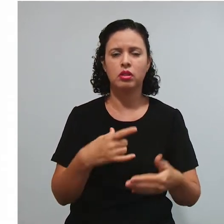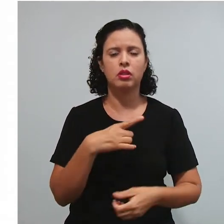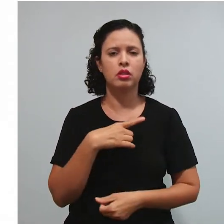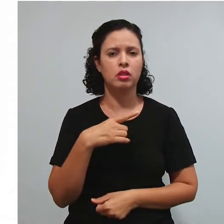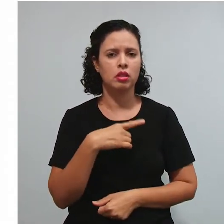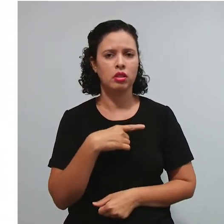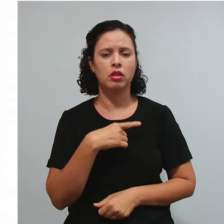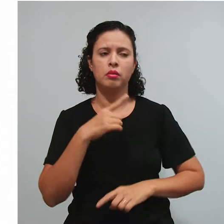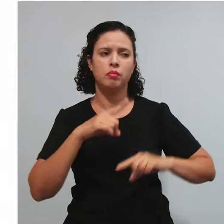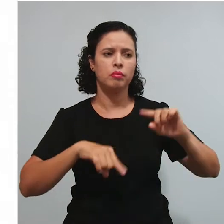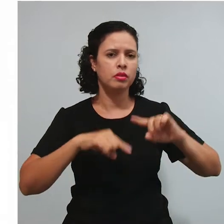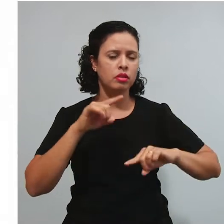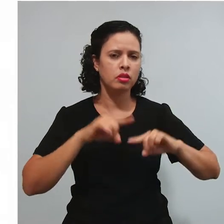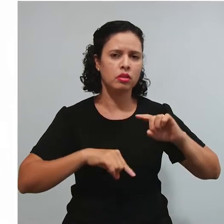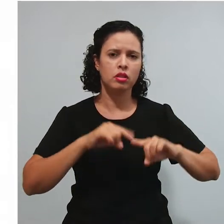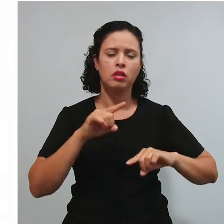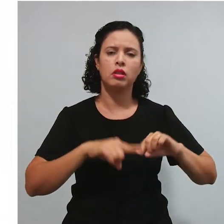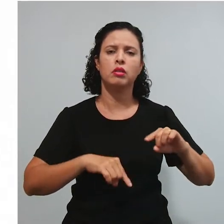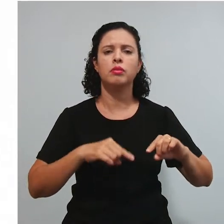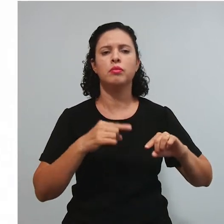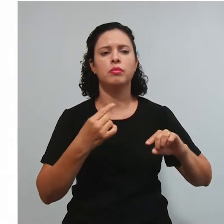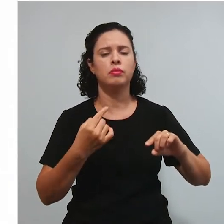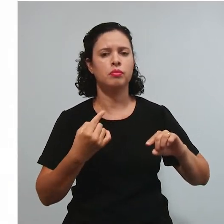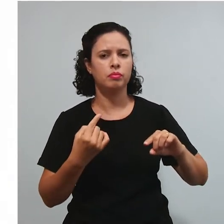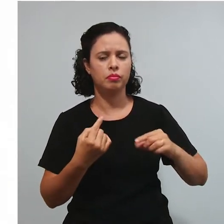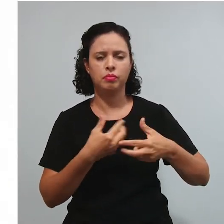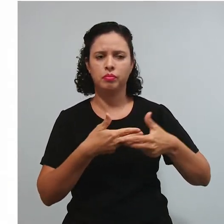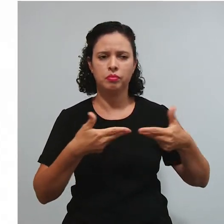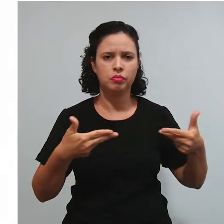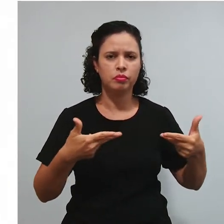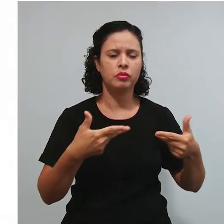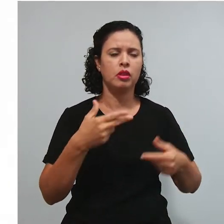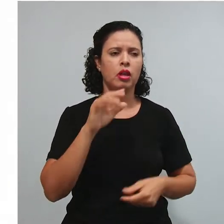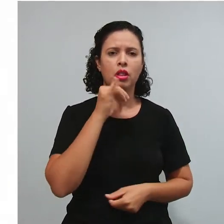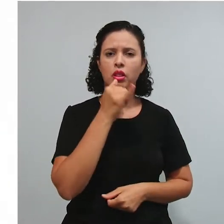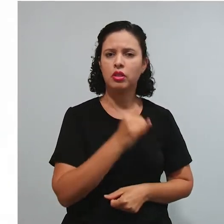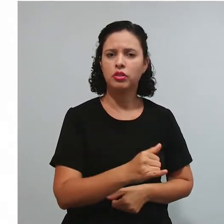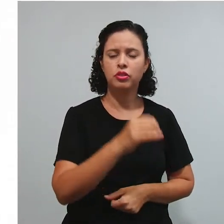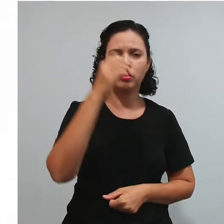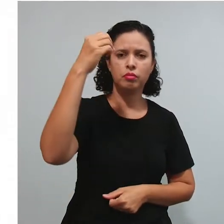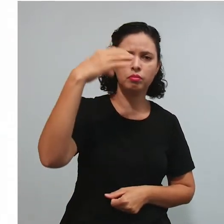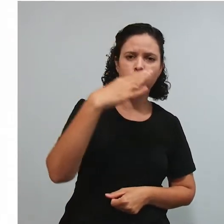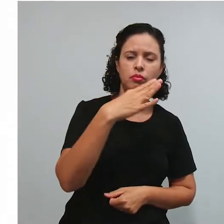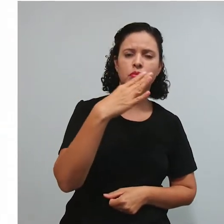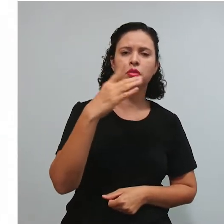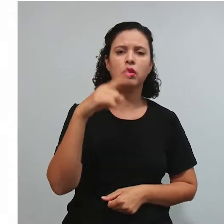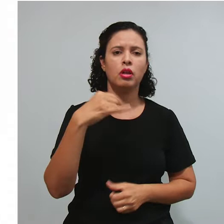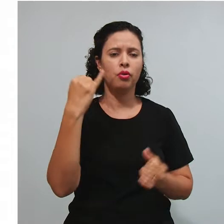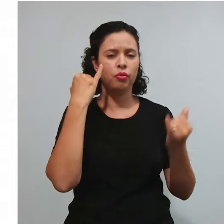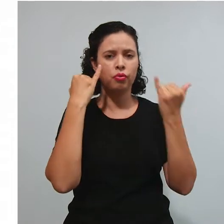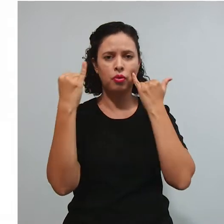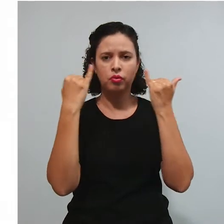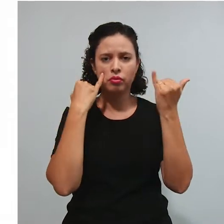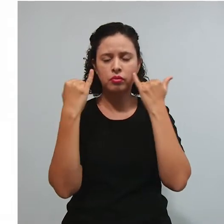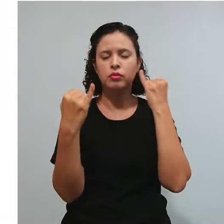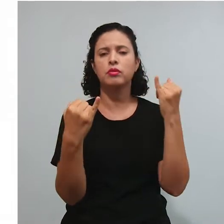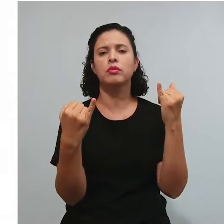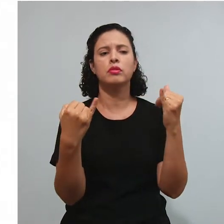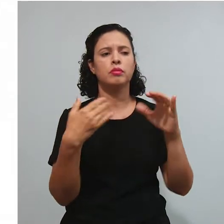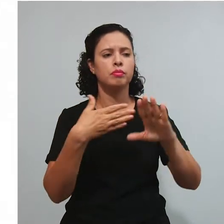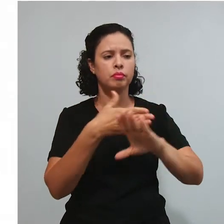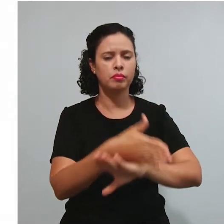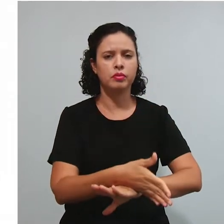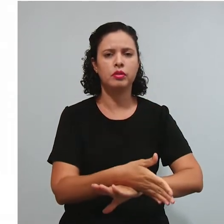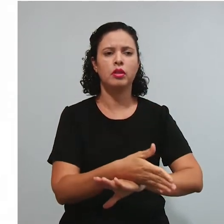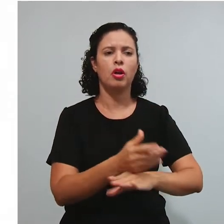entram recursos materiais, entra energia, entra informação,